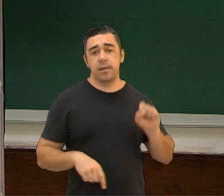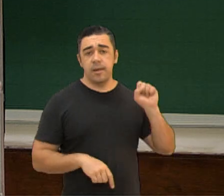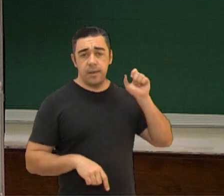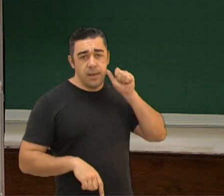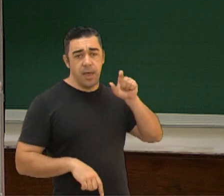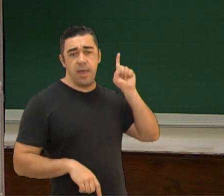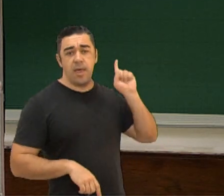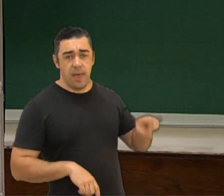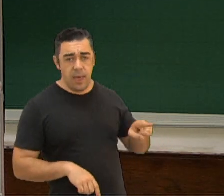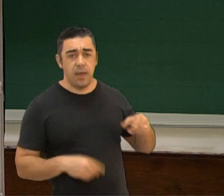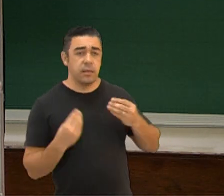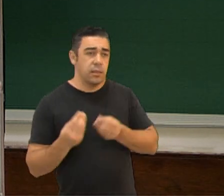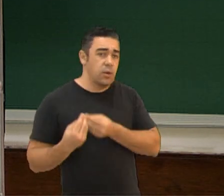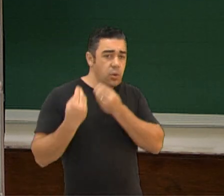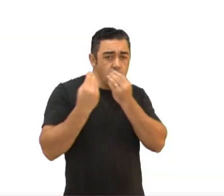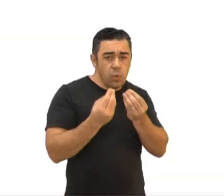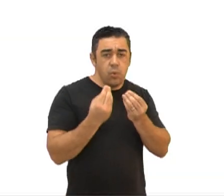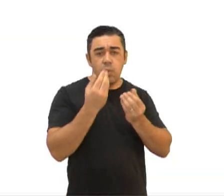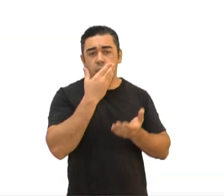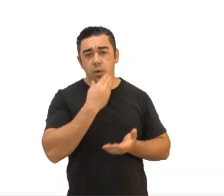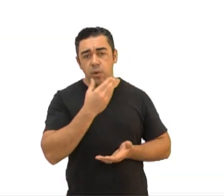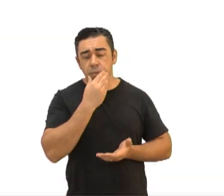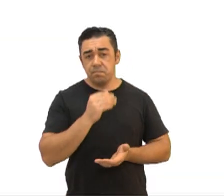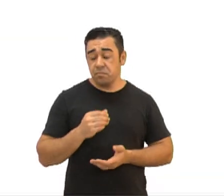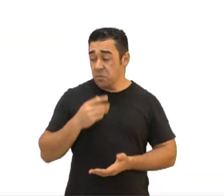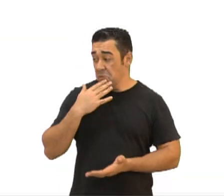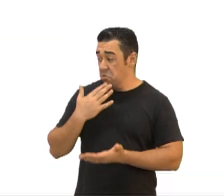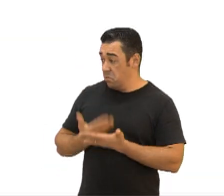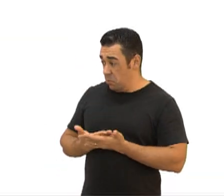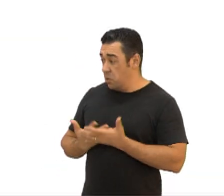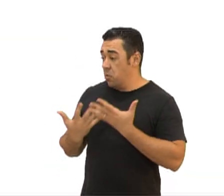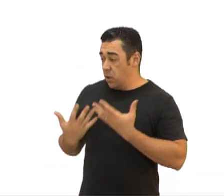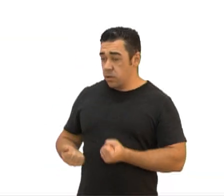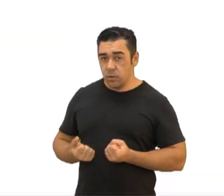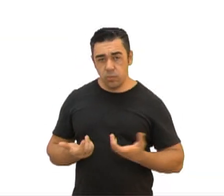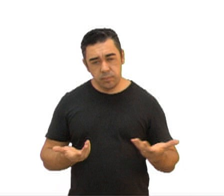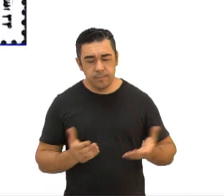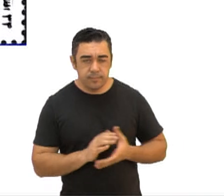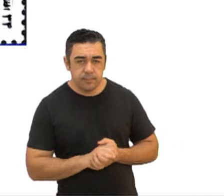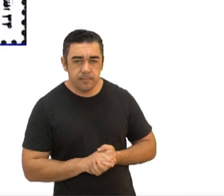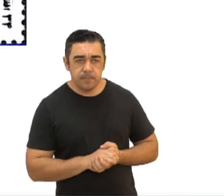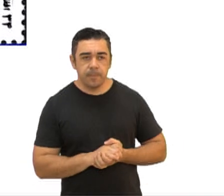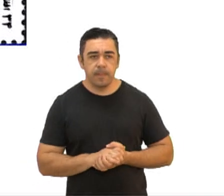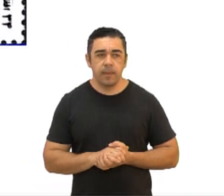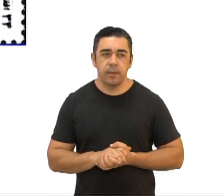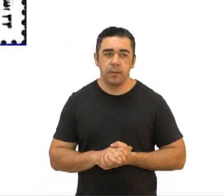depois entregou tudo ao sultão, que admirado por ver tantas joias, aceitou, certo?